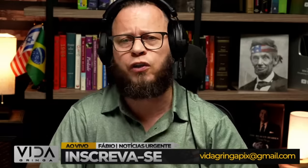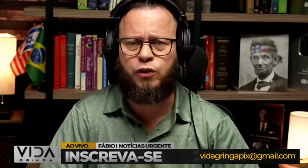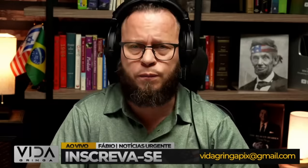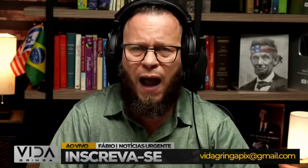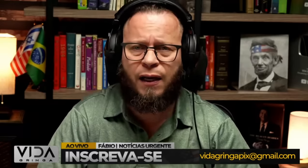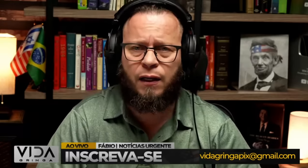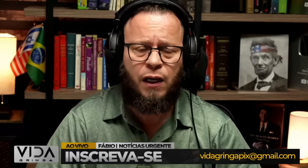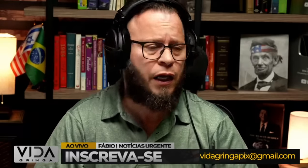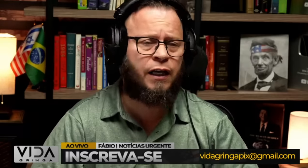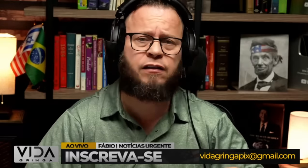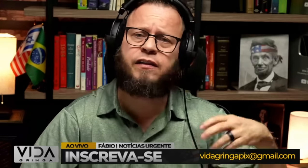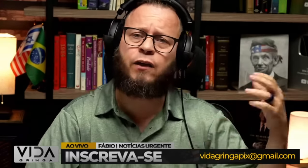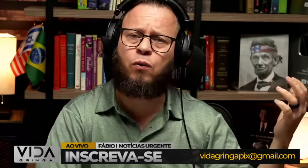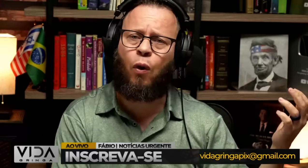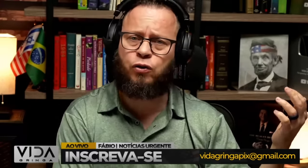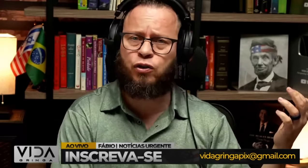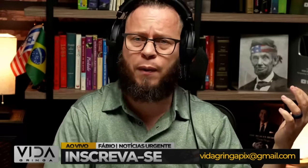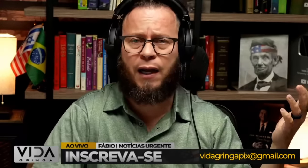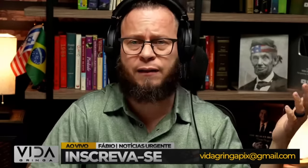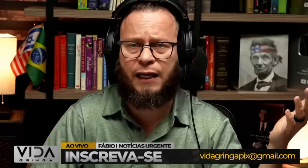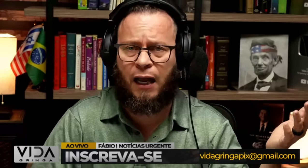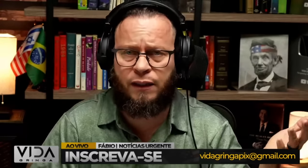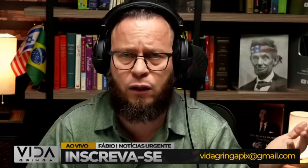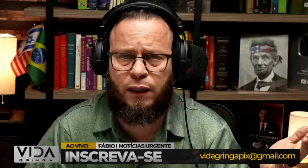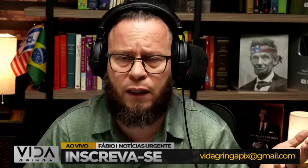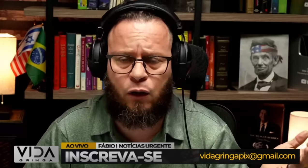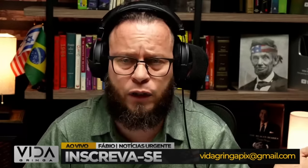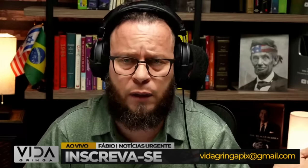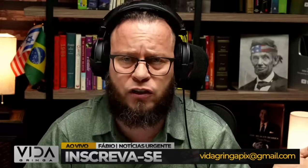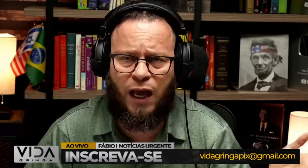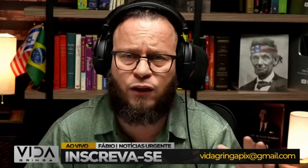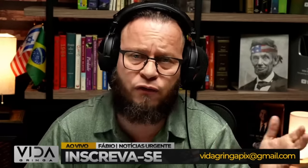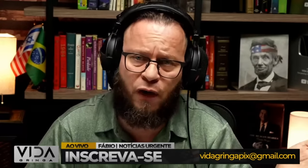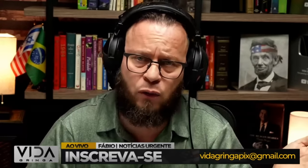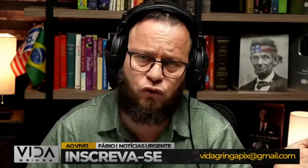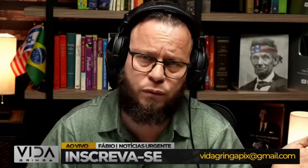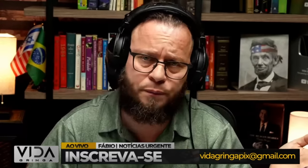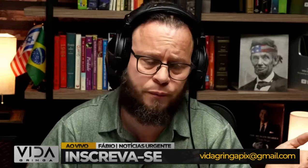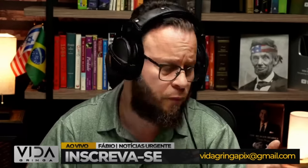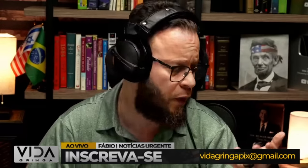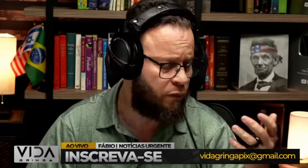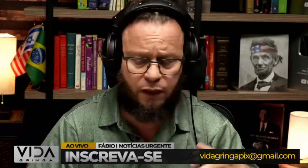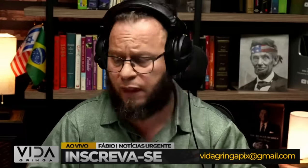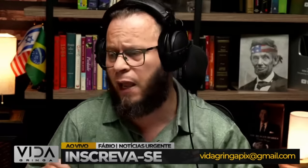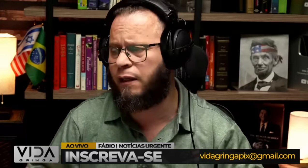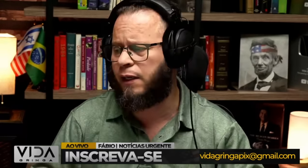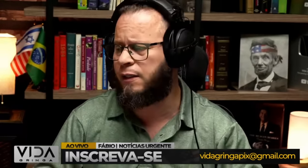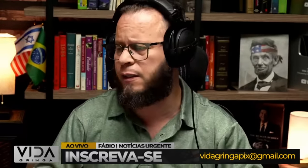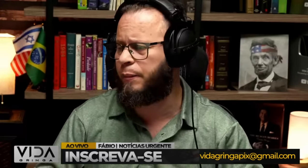código de barra e dizer que o código de barra da da da da Corina Machado é falso tentar entrar nessa briga